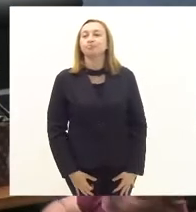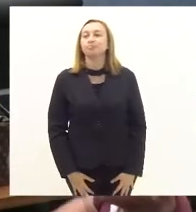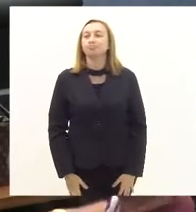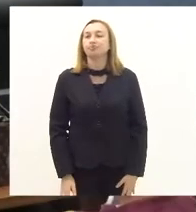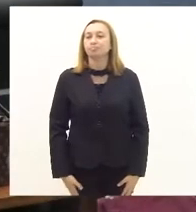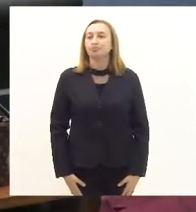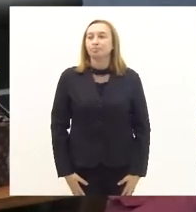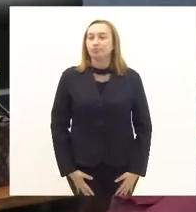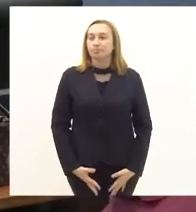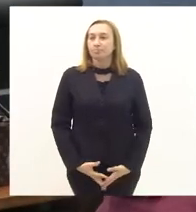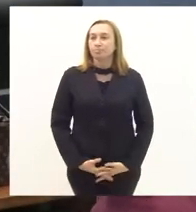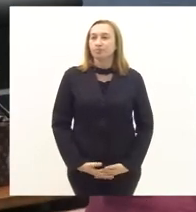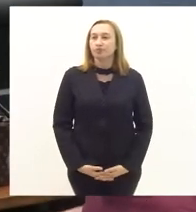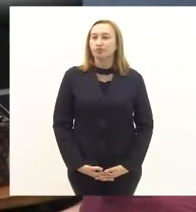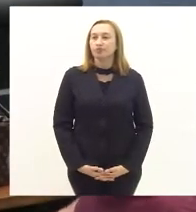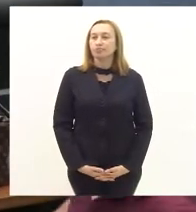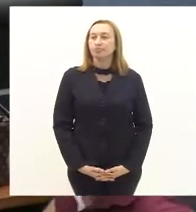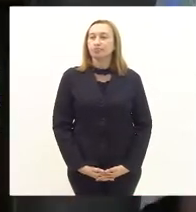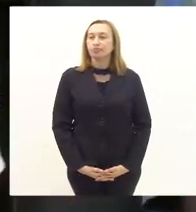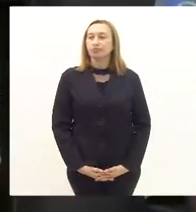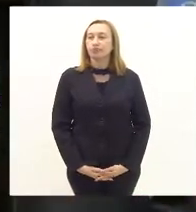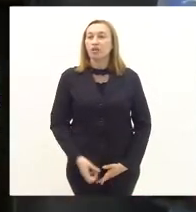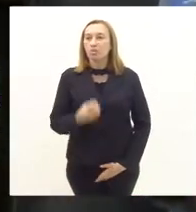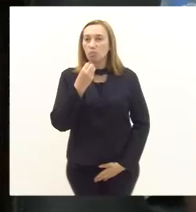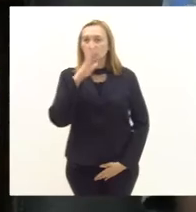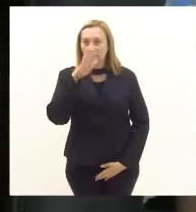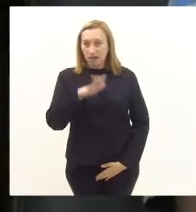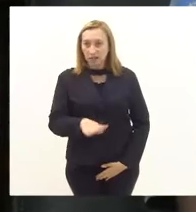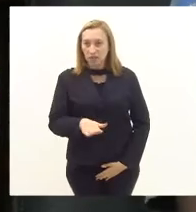Está ouvindo? Tá. Boa tarde.